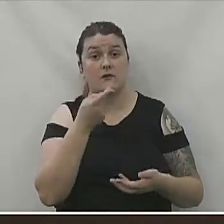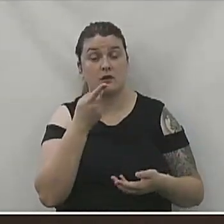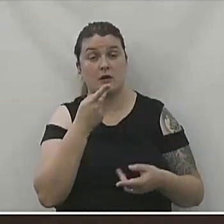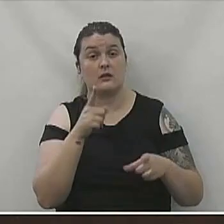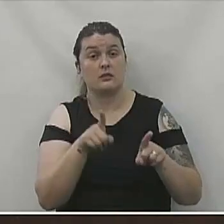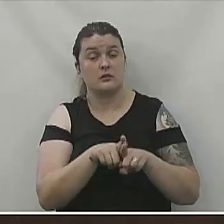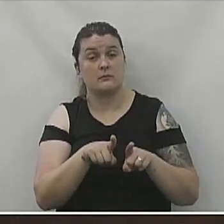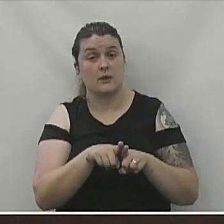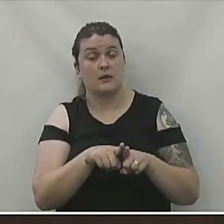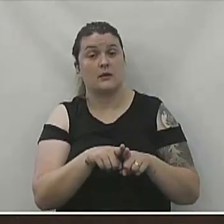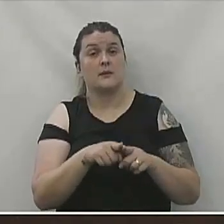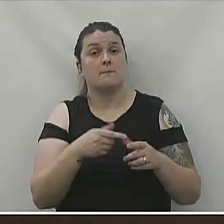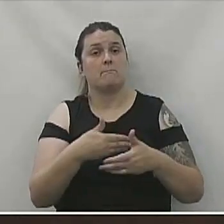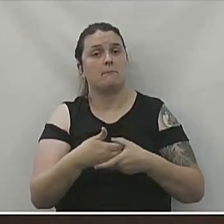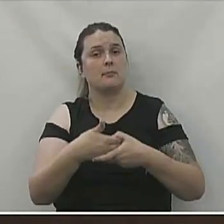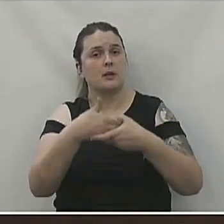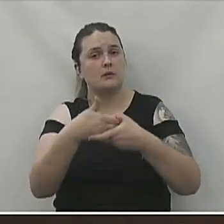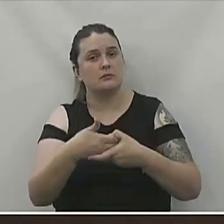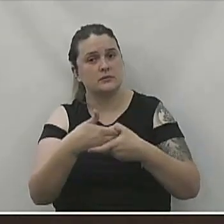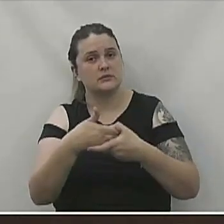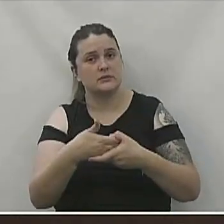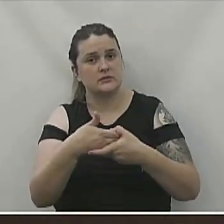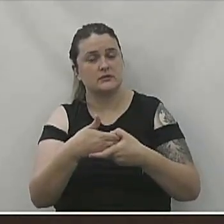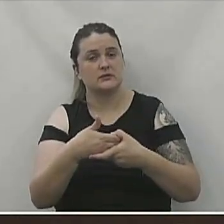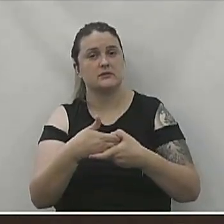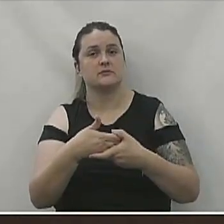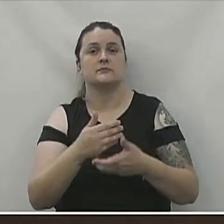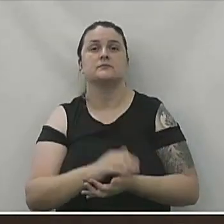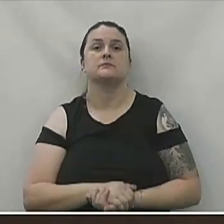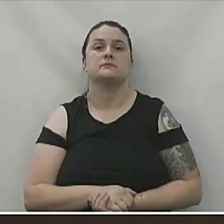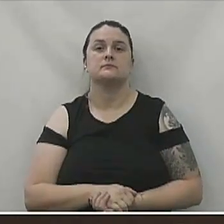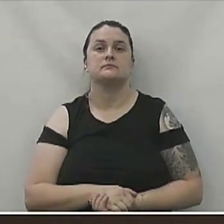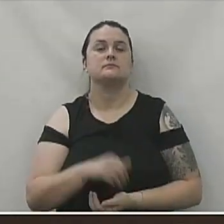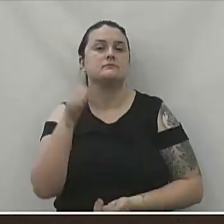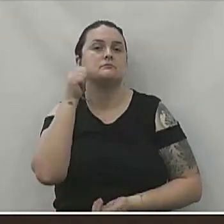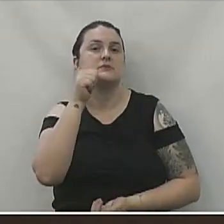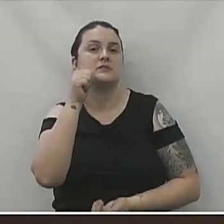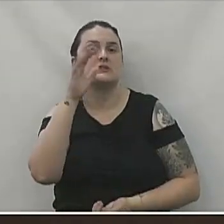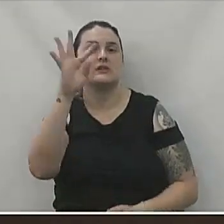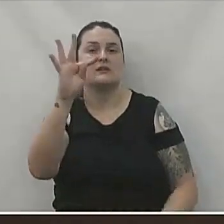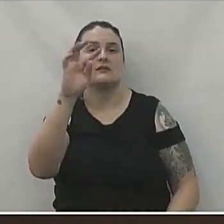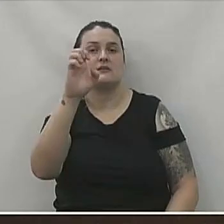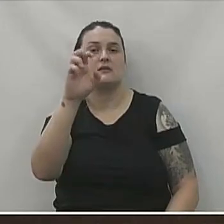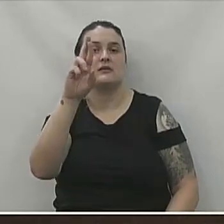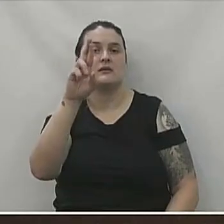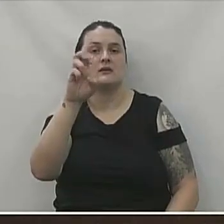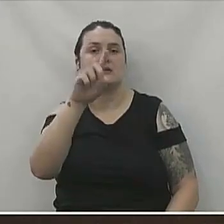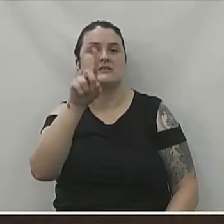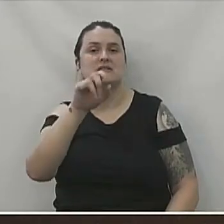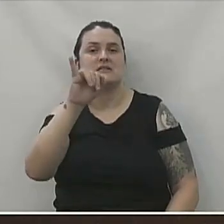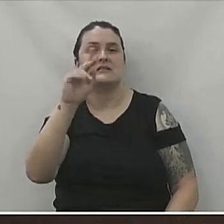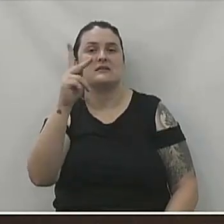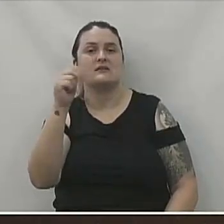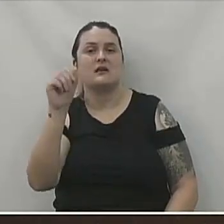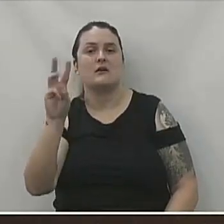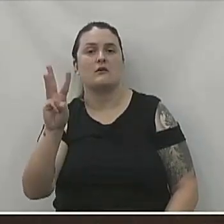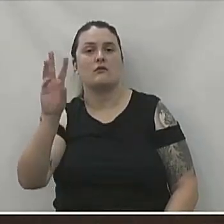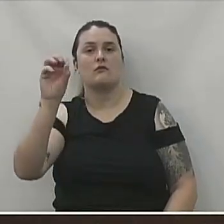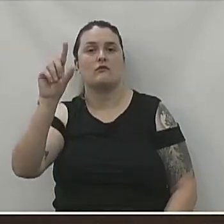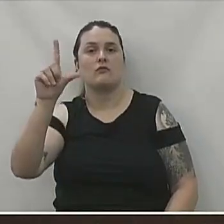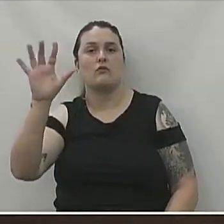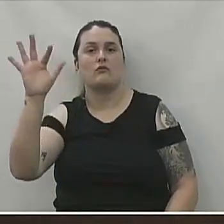de parabenizar aqui a Dona Terezinha Wolff que fez ser